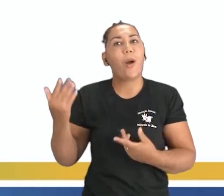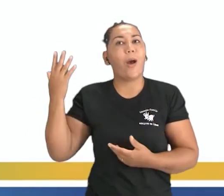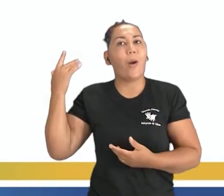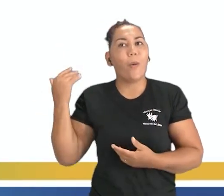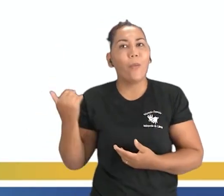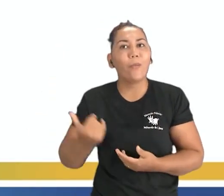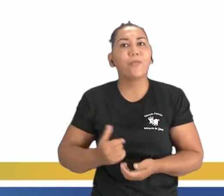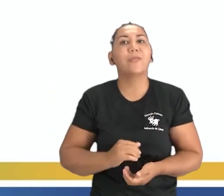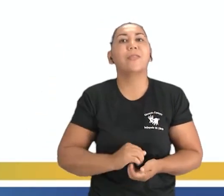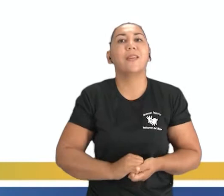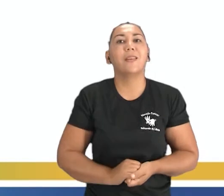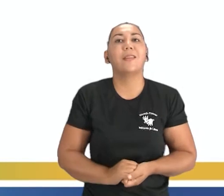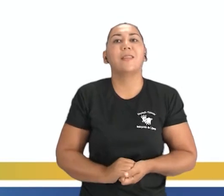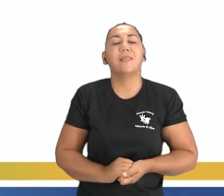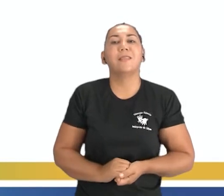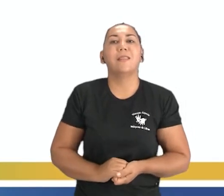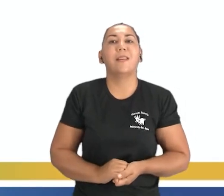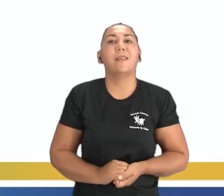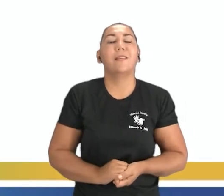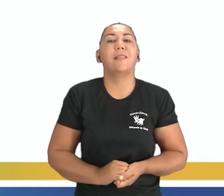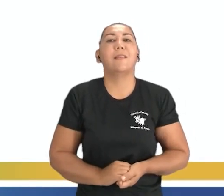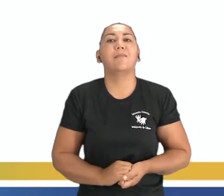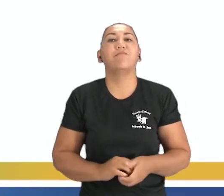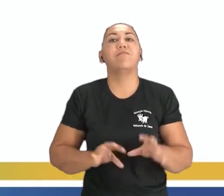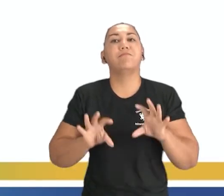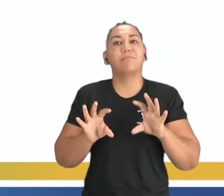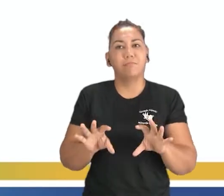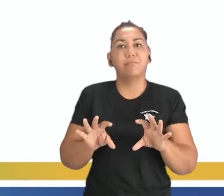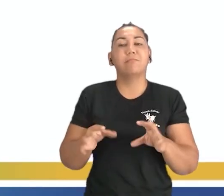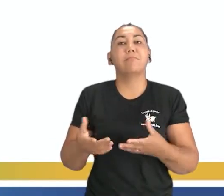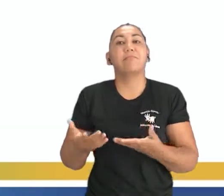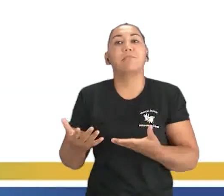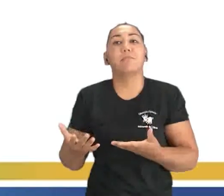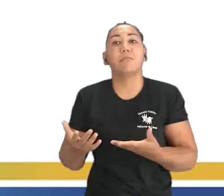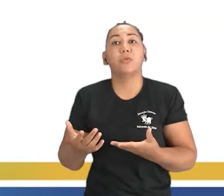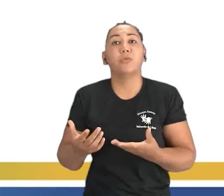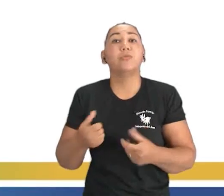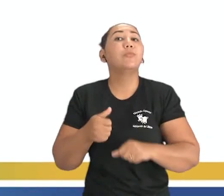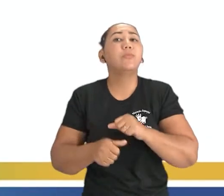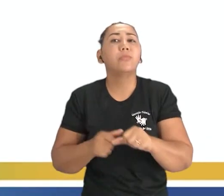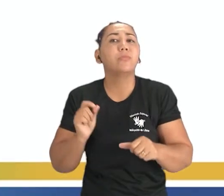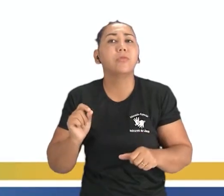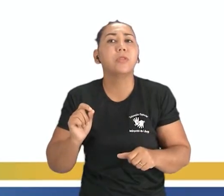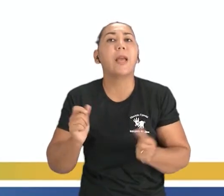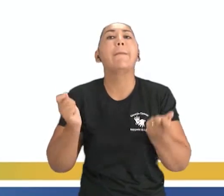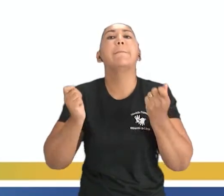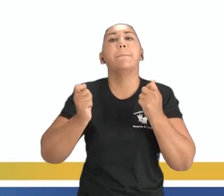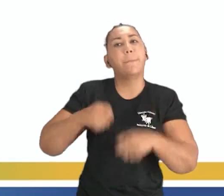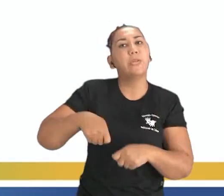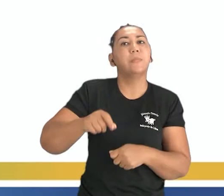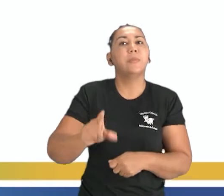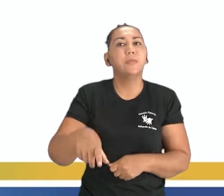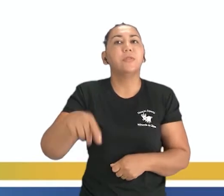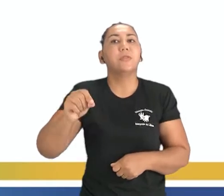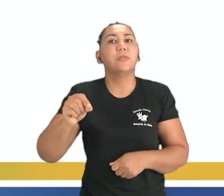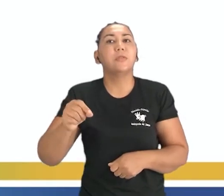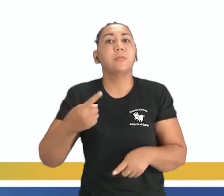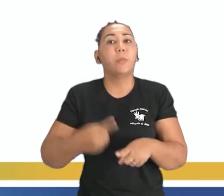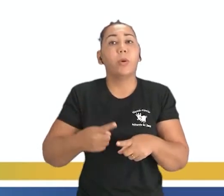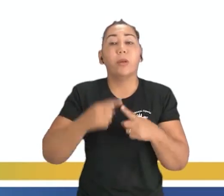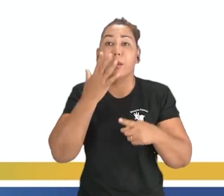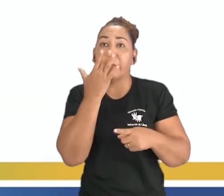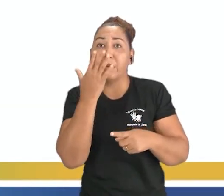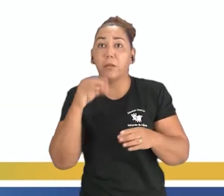anterior, né? Tendo mudado aqui apenas o número de possibilidades de escolha. Então, para a cor externa, nós temos